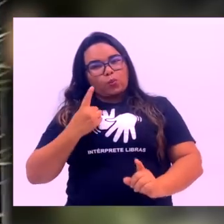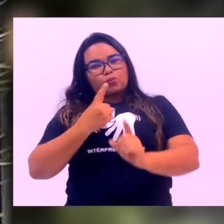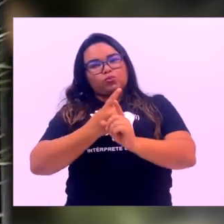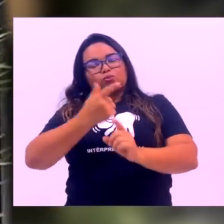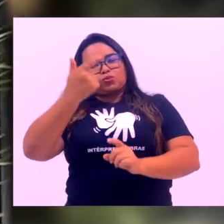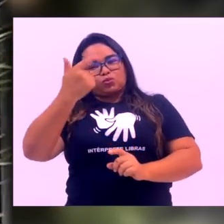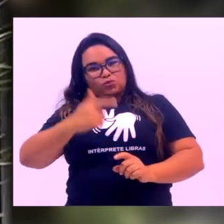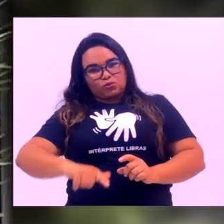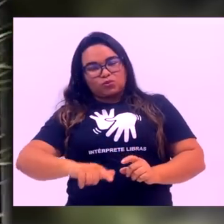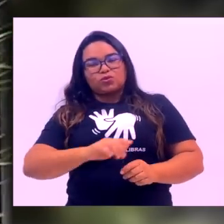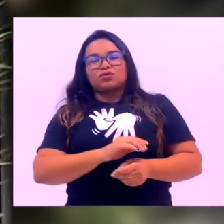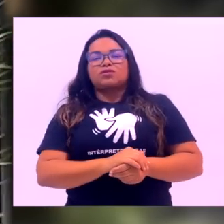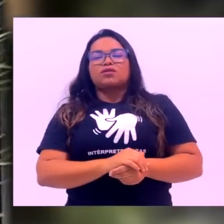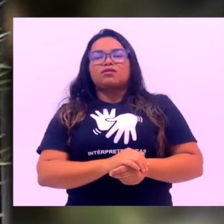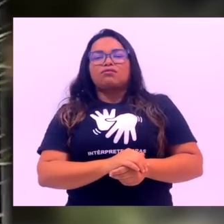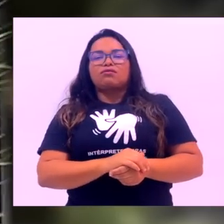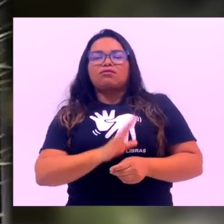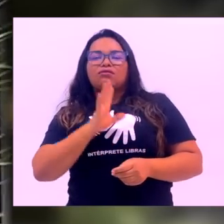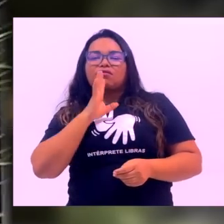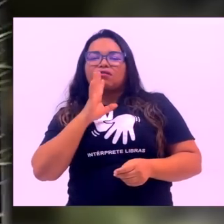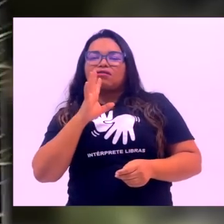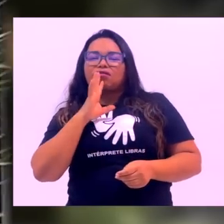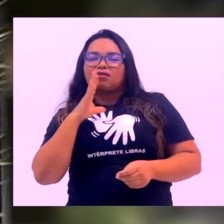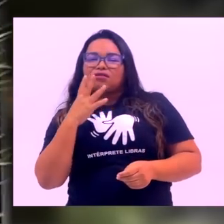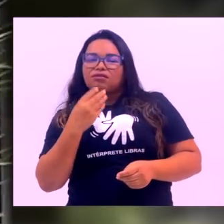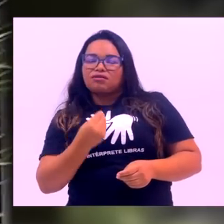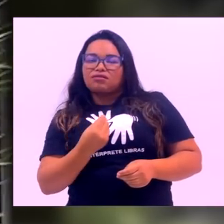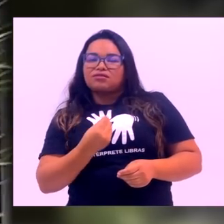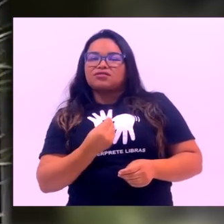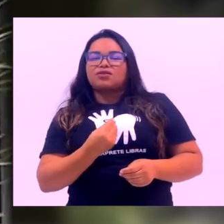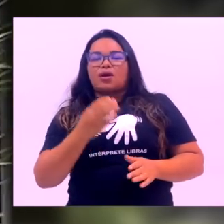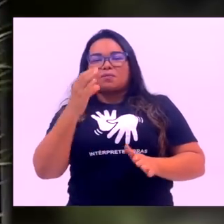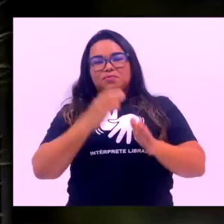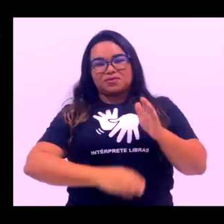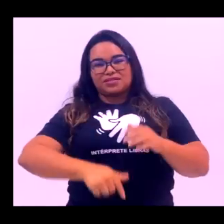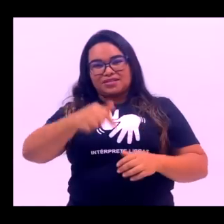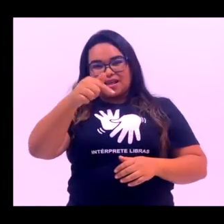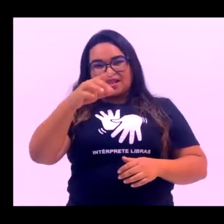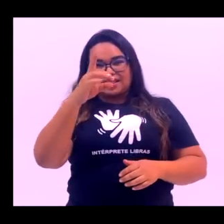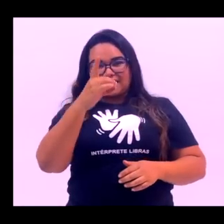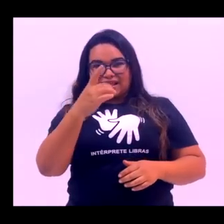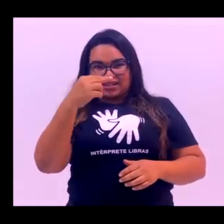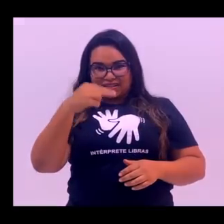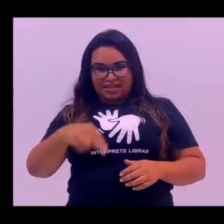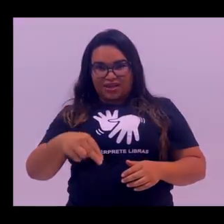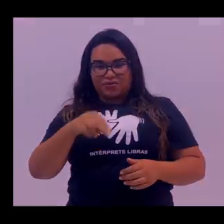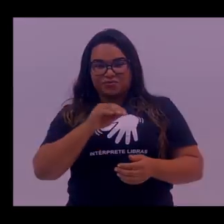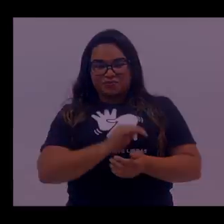encontrar mais uma vez para colorir a figura do capítulo 7 de Daniel.